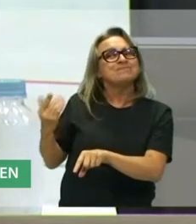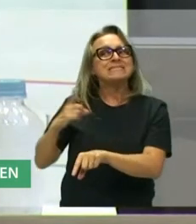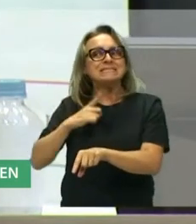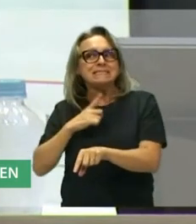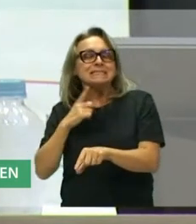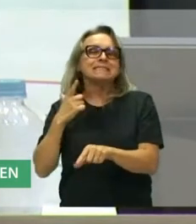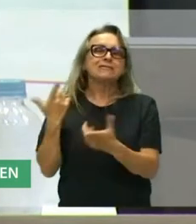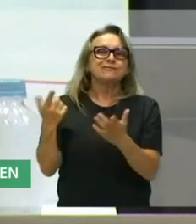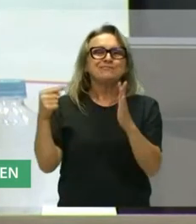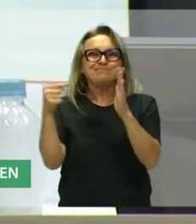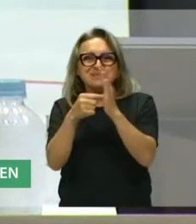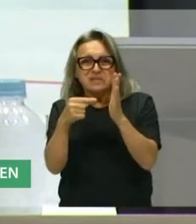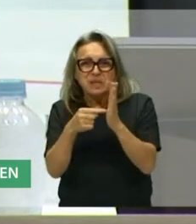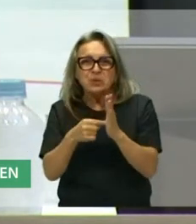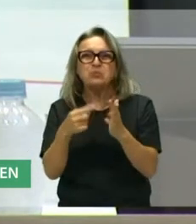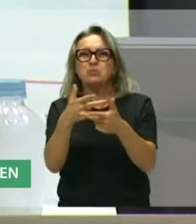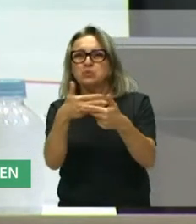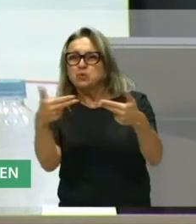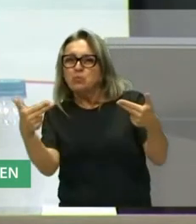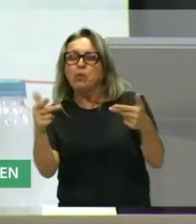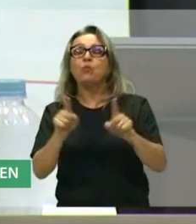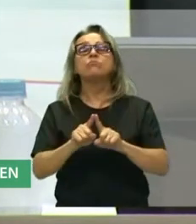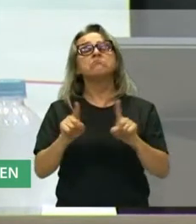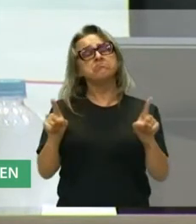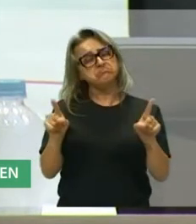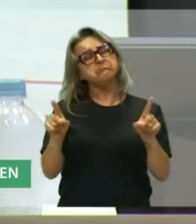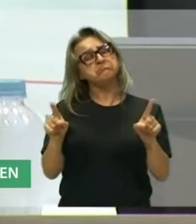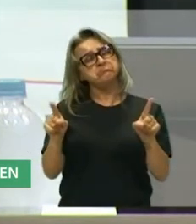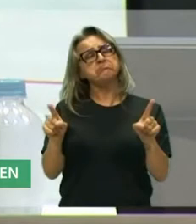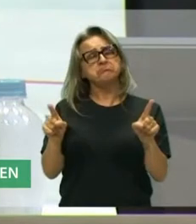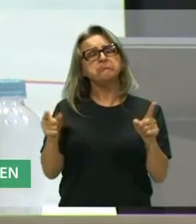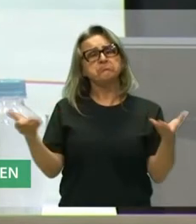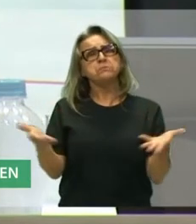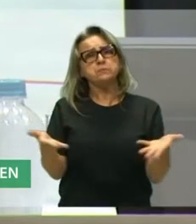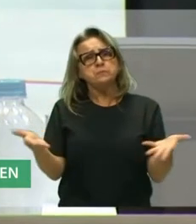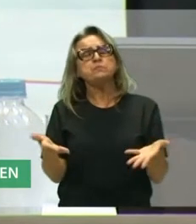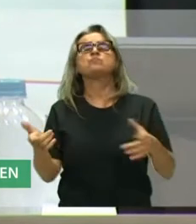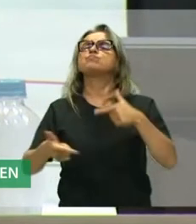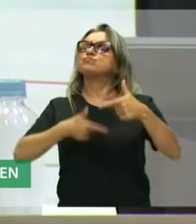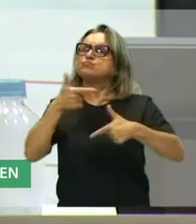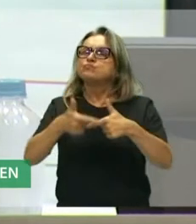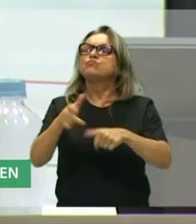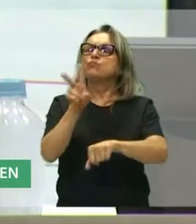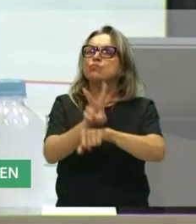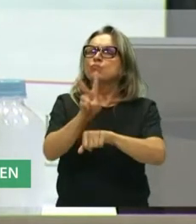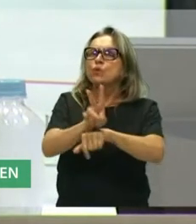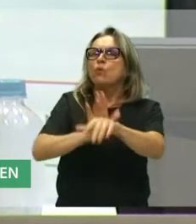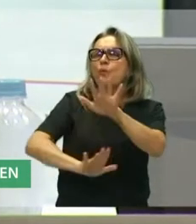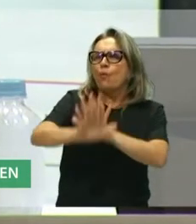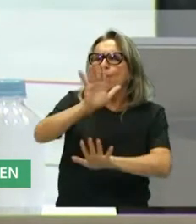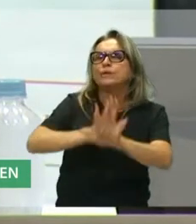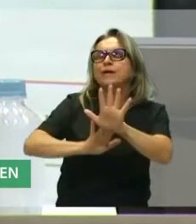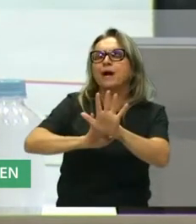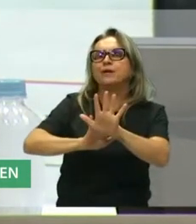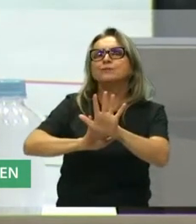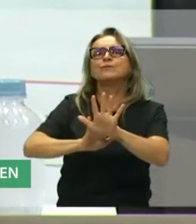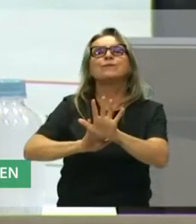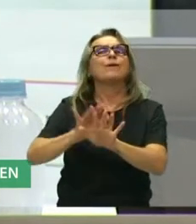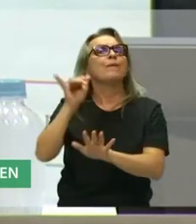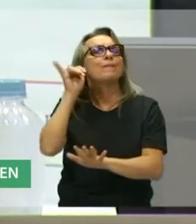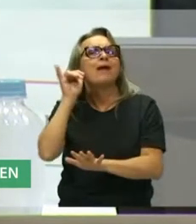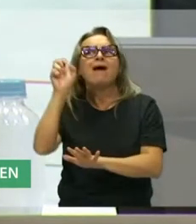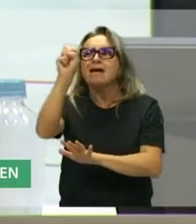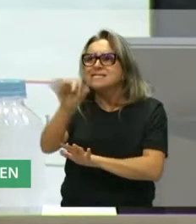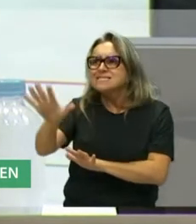algumas denúncias, alguns apontamentos, mas a gente trabalha com muita cautela, né, para que essa imagem do hospital, toda essa